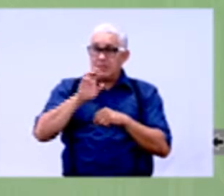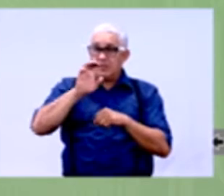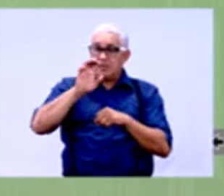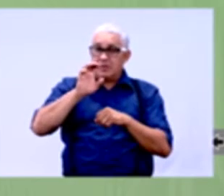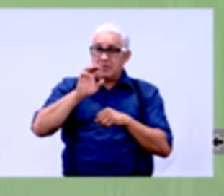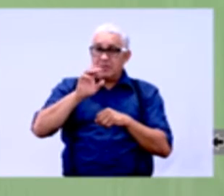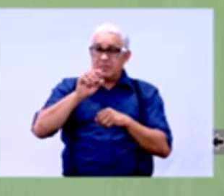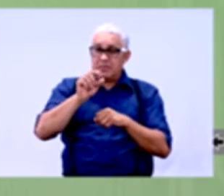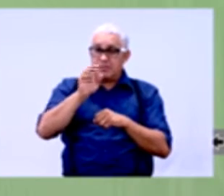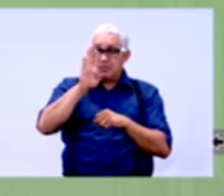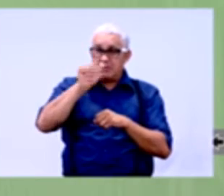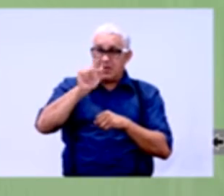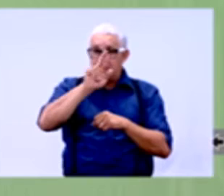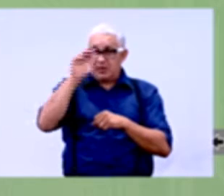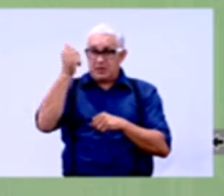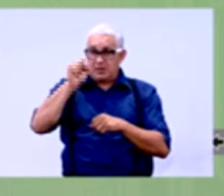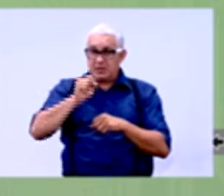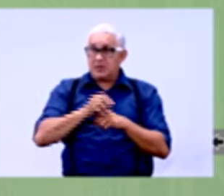representação.